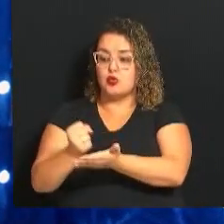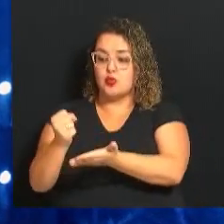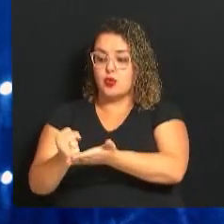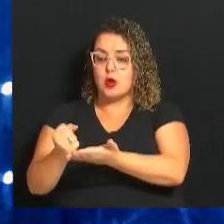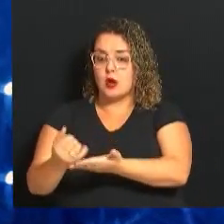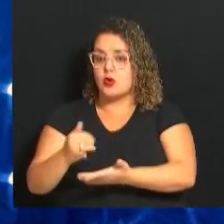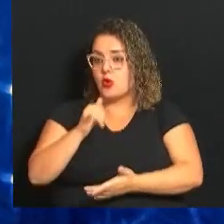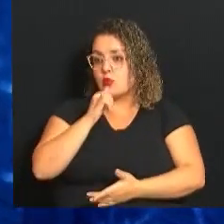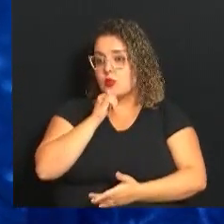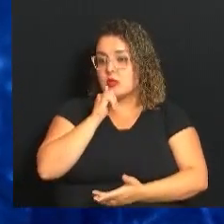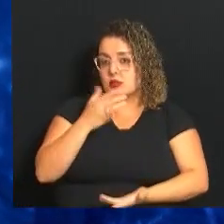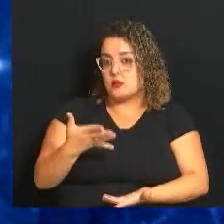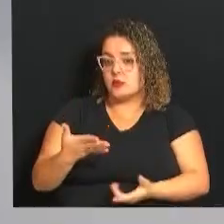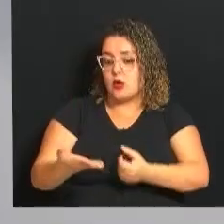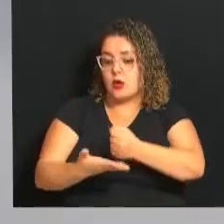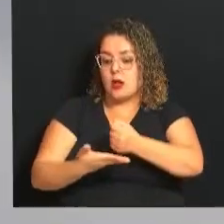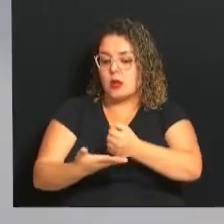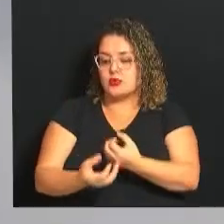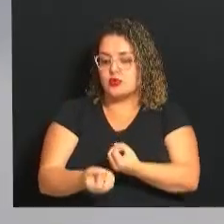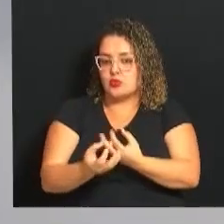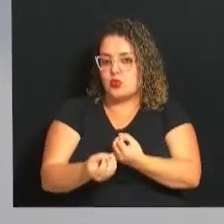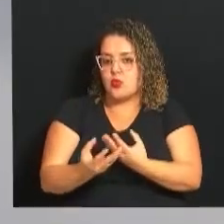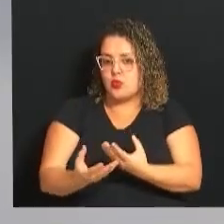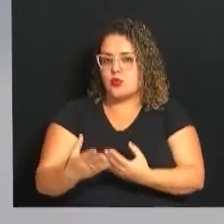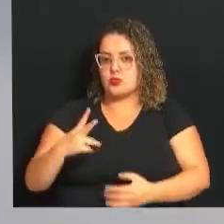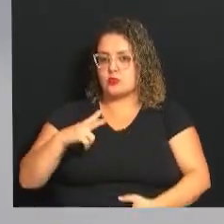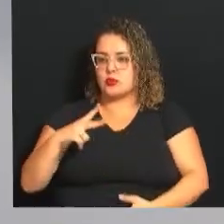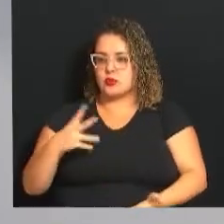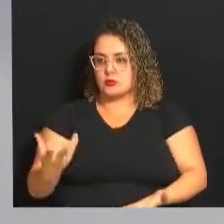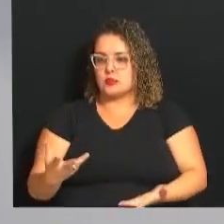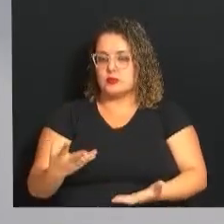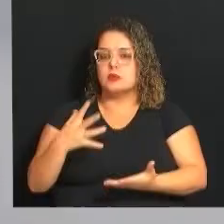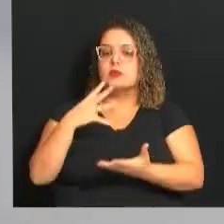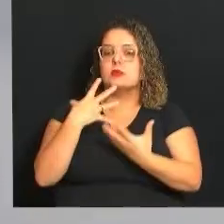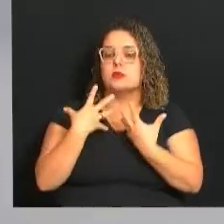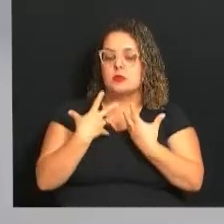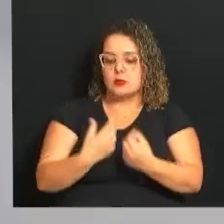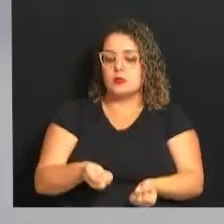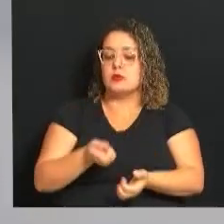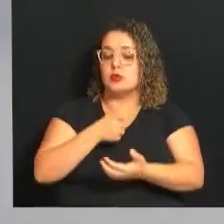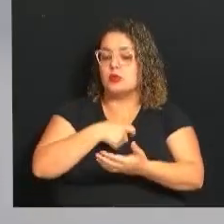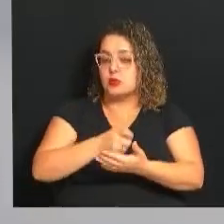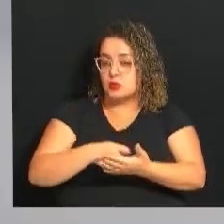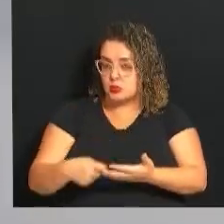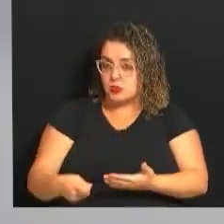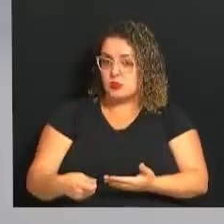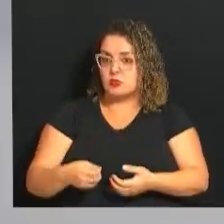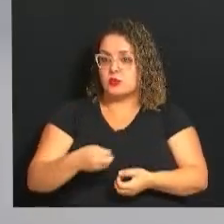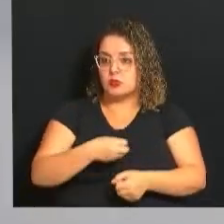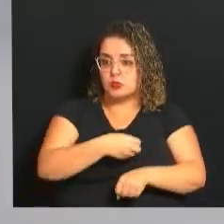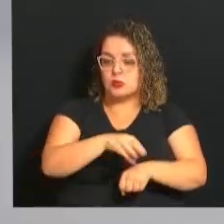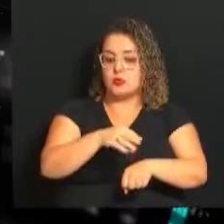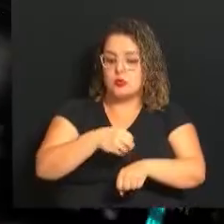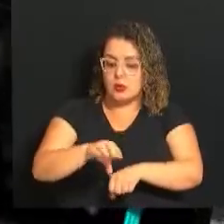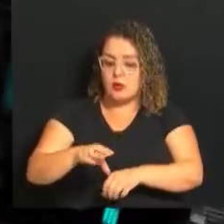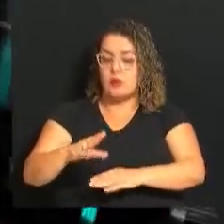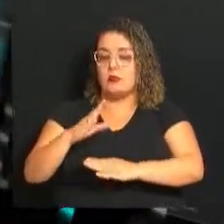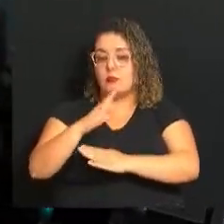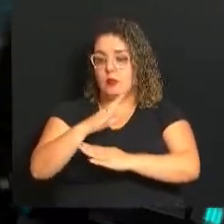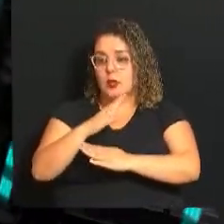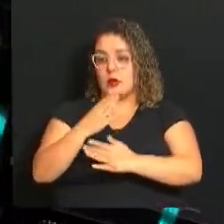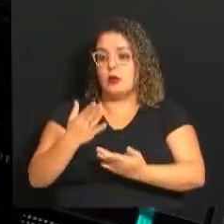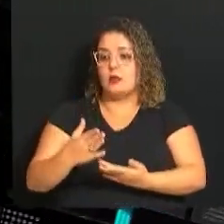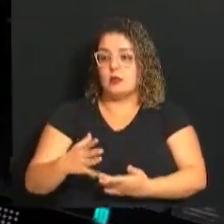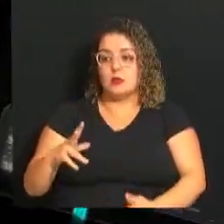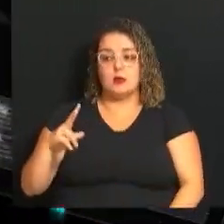por base de dados comuns e o parlamentar afirma que os dados coletados no ato de assinatura e repassados